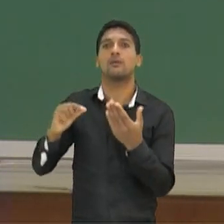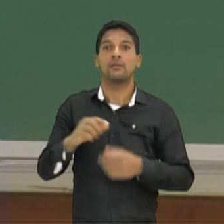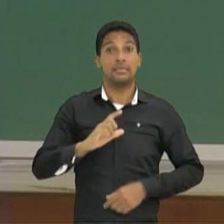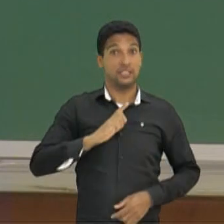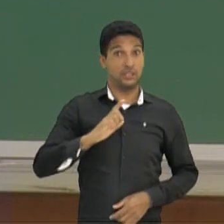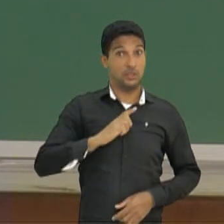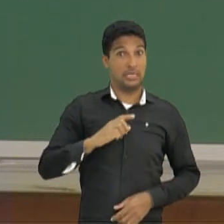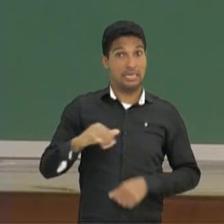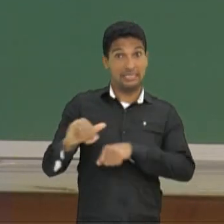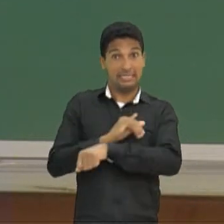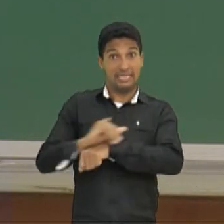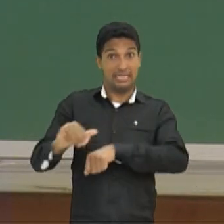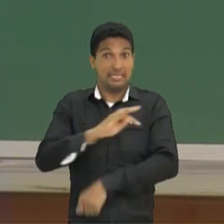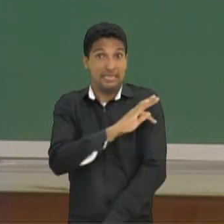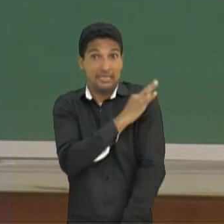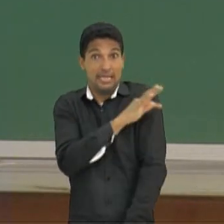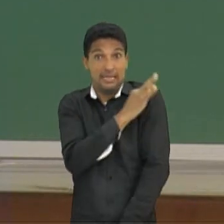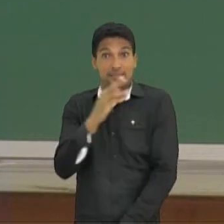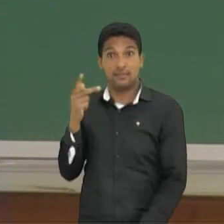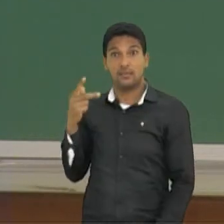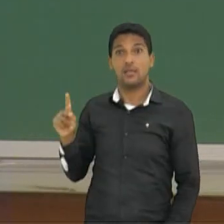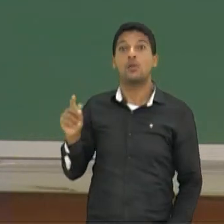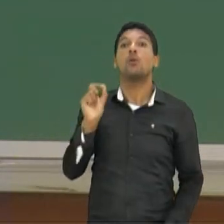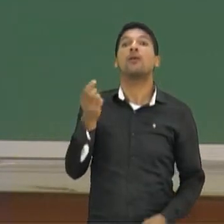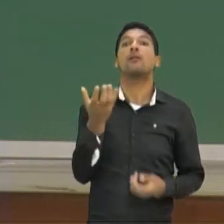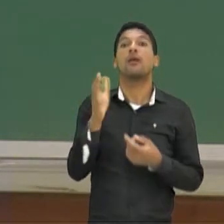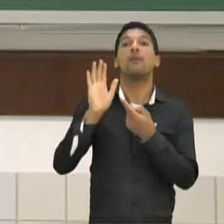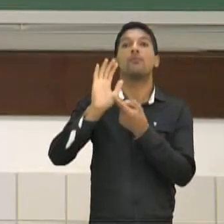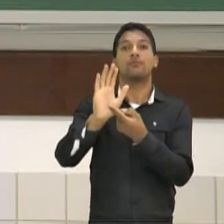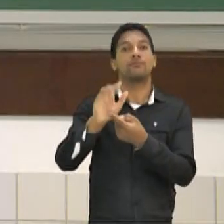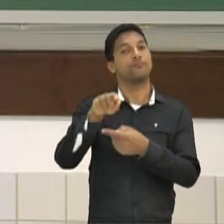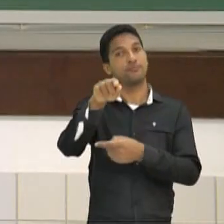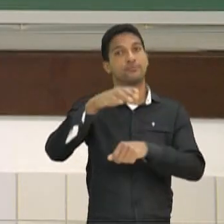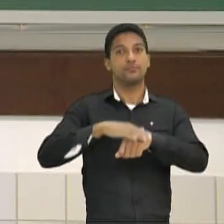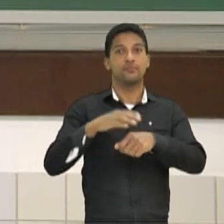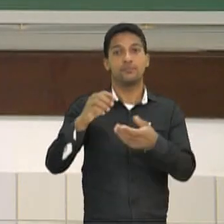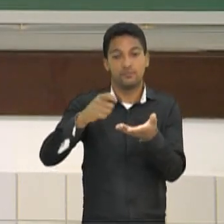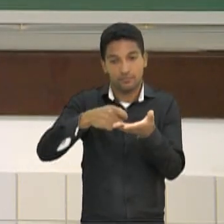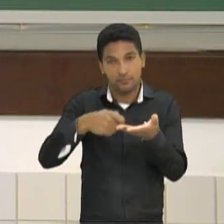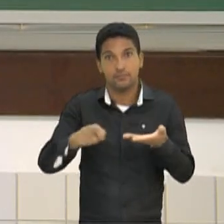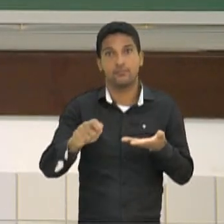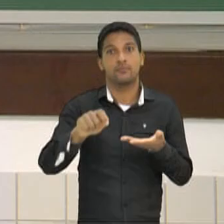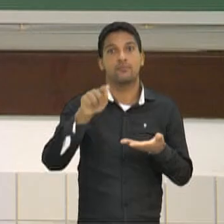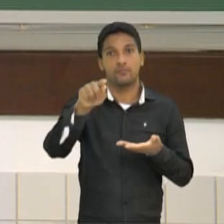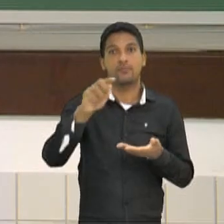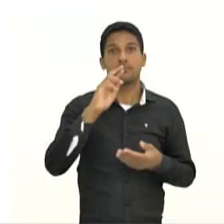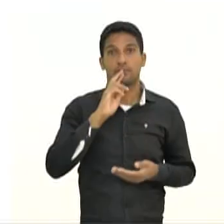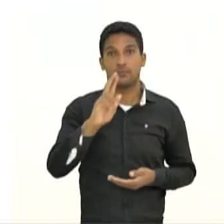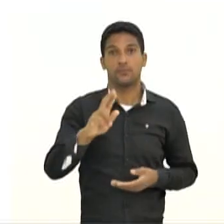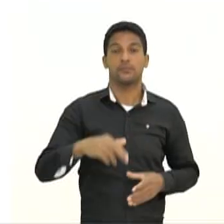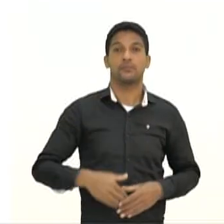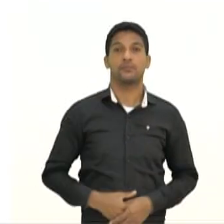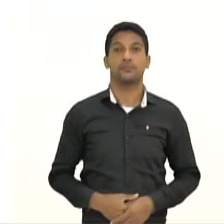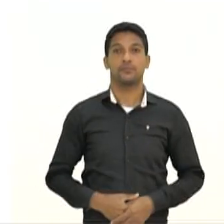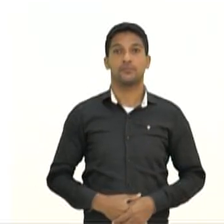autor, Viola Spolin, esperava com a técnica dos jogos teatrais? Vamos ter um tempinho para realizar essa atividade e já voltamos também.